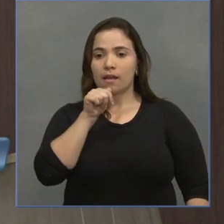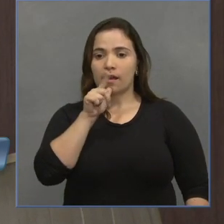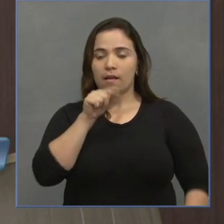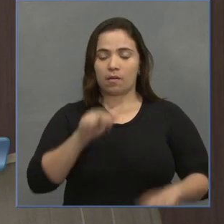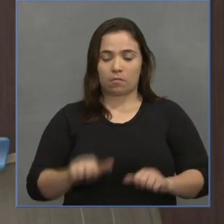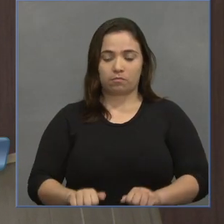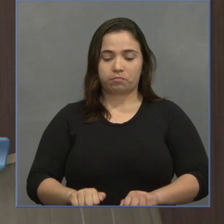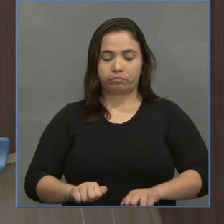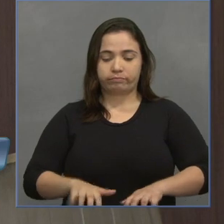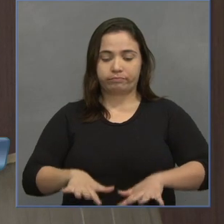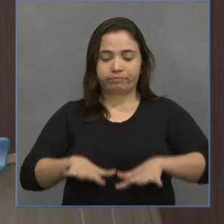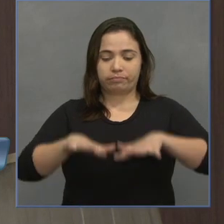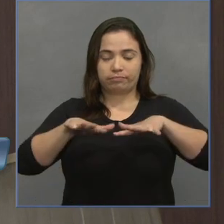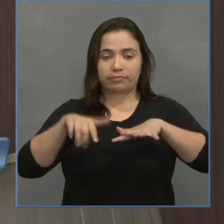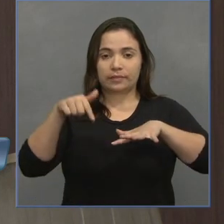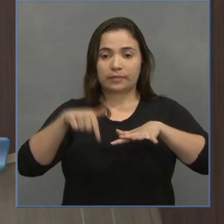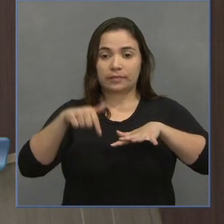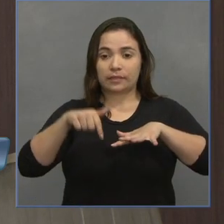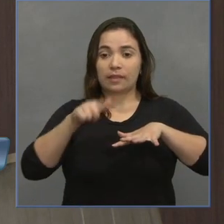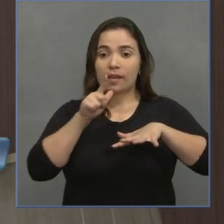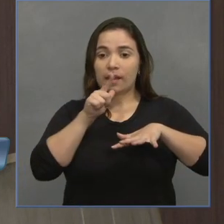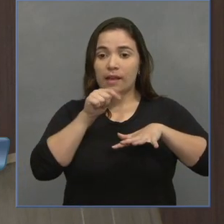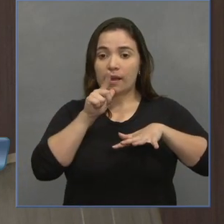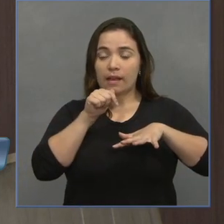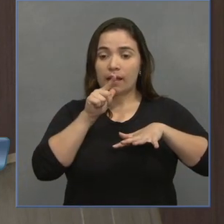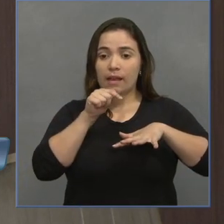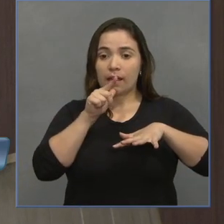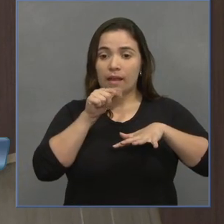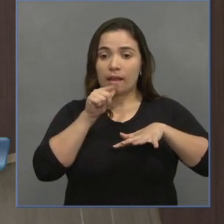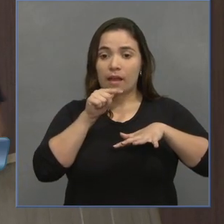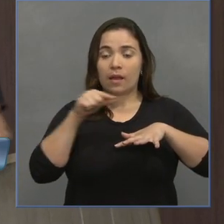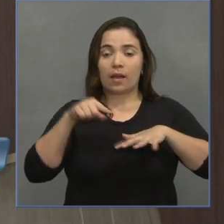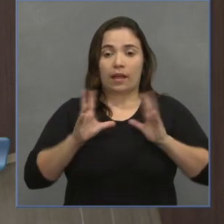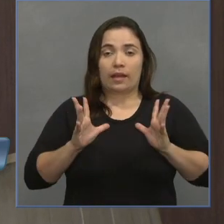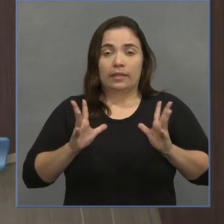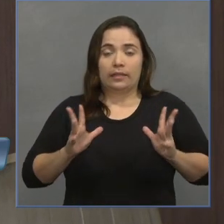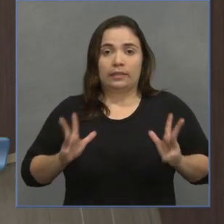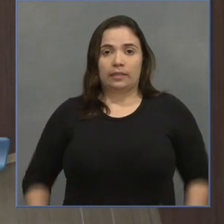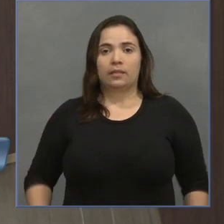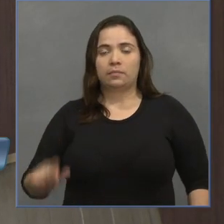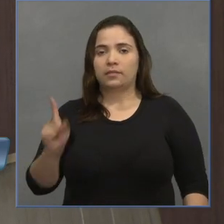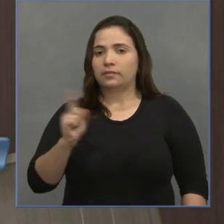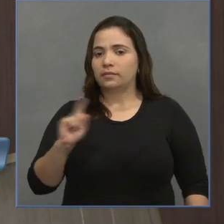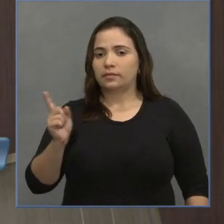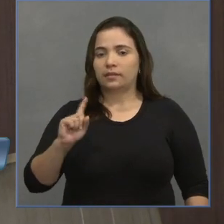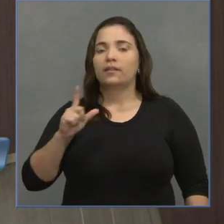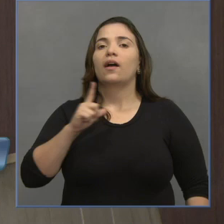estão com a sua água eutrofizada, com a água de